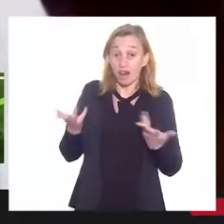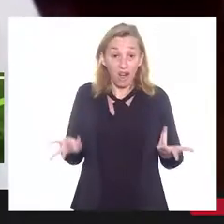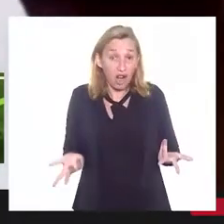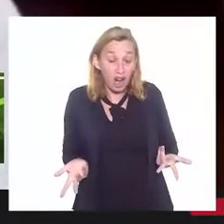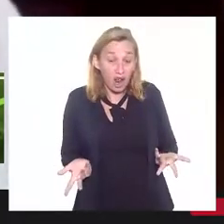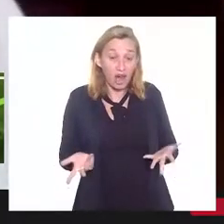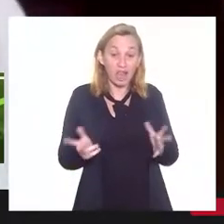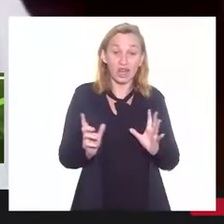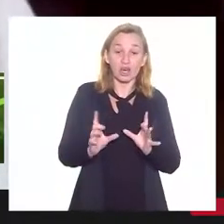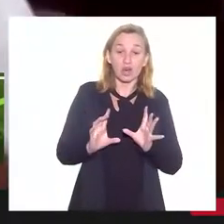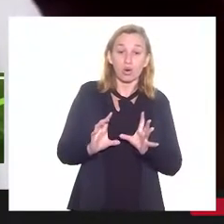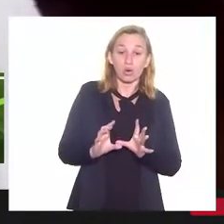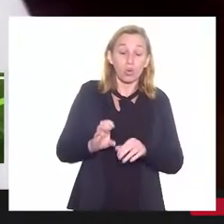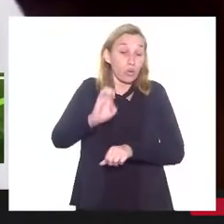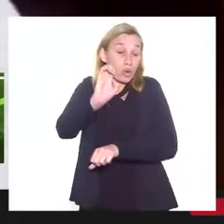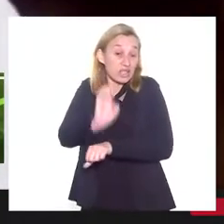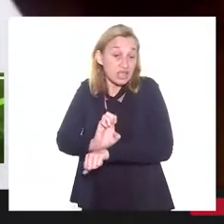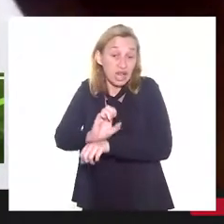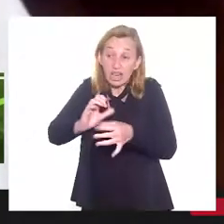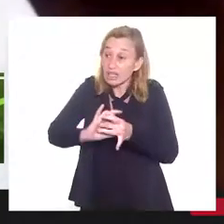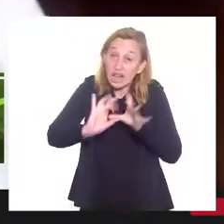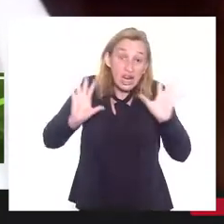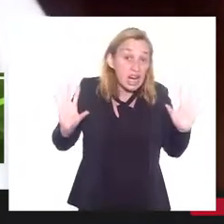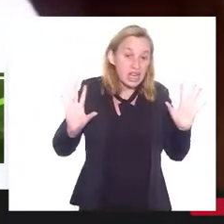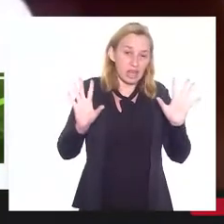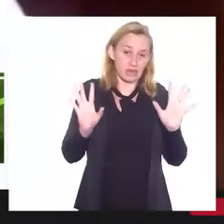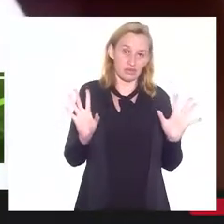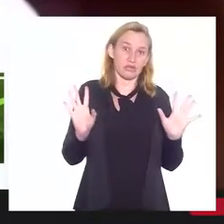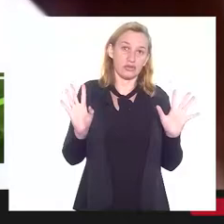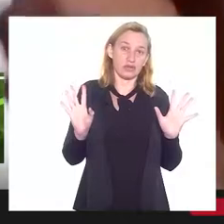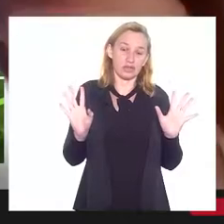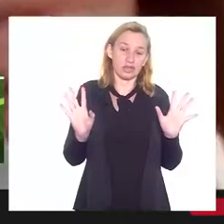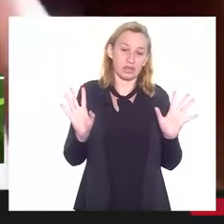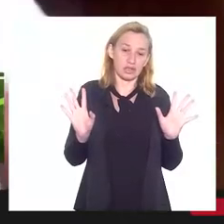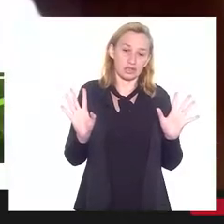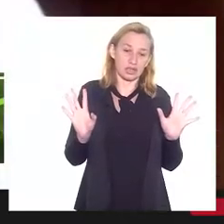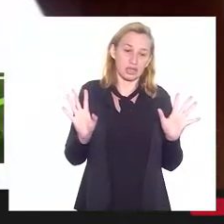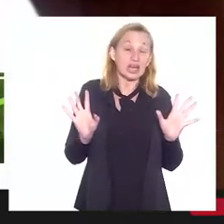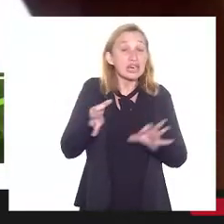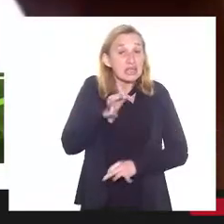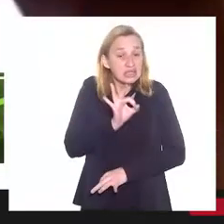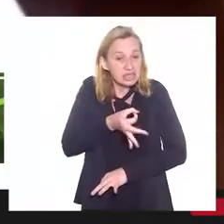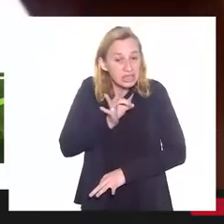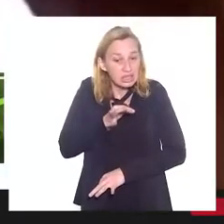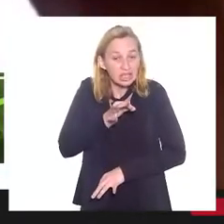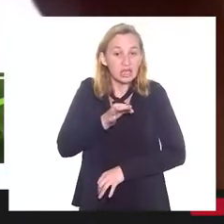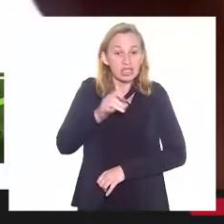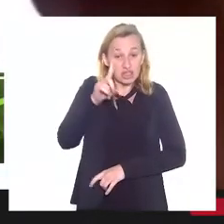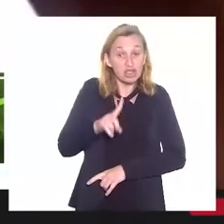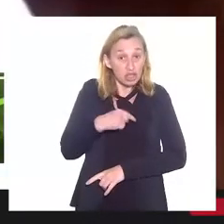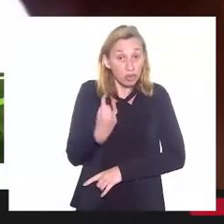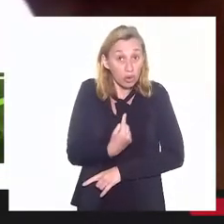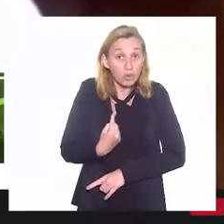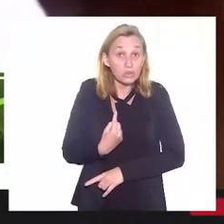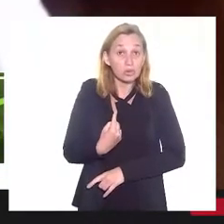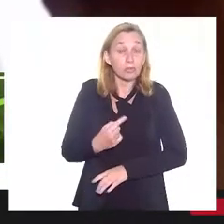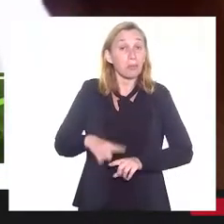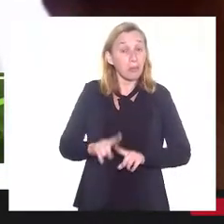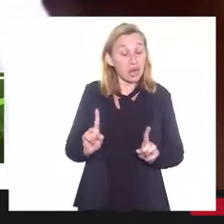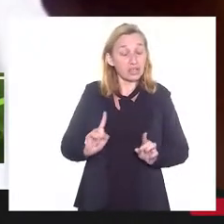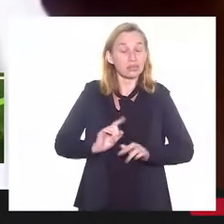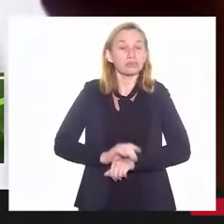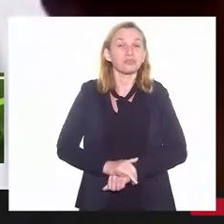estado é laico e nós defendemos a laicidade do Estado Gostaríamos e garantir a veracidade está mais